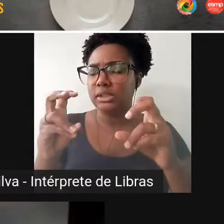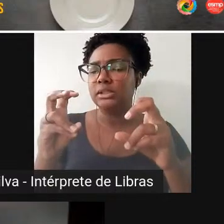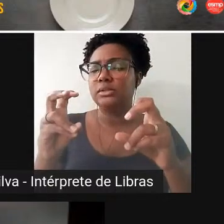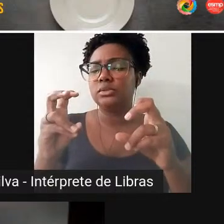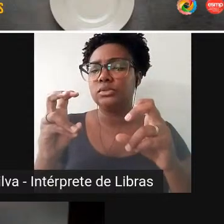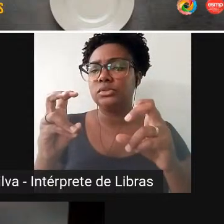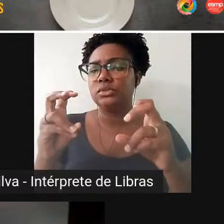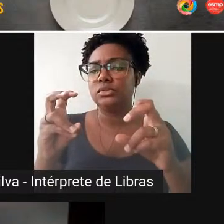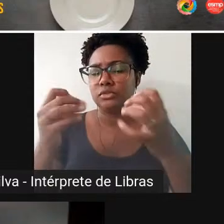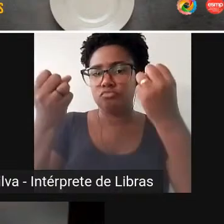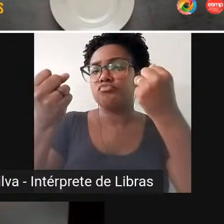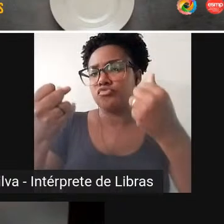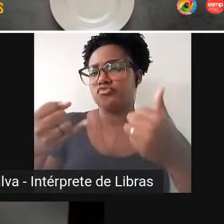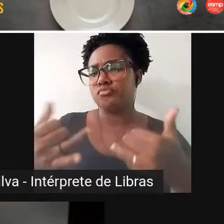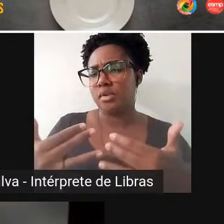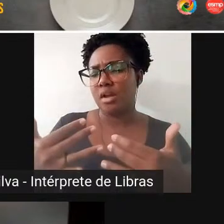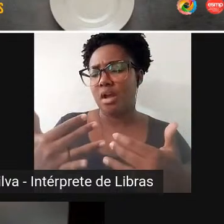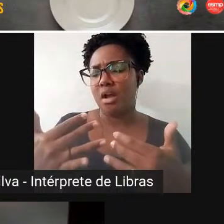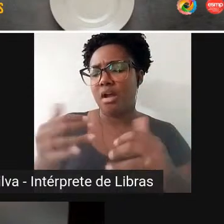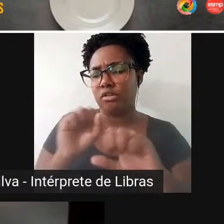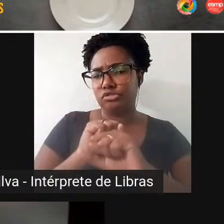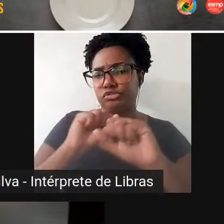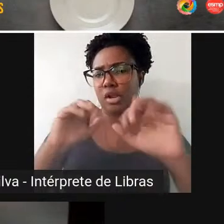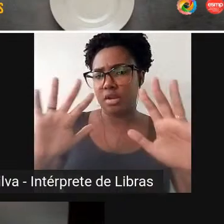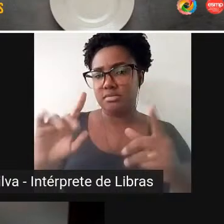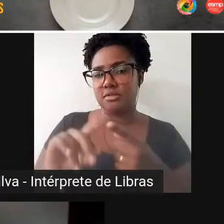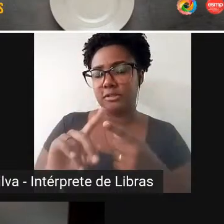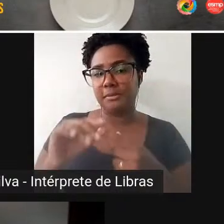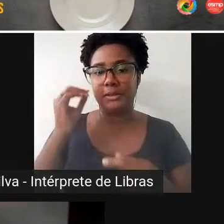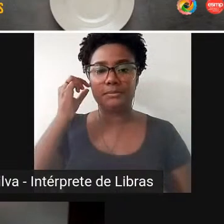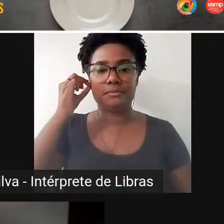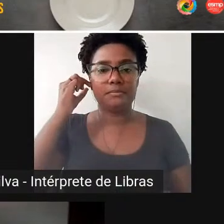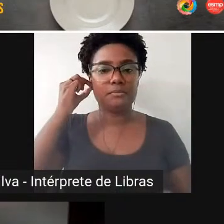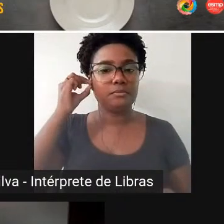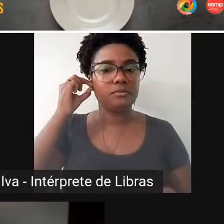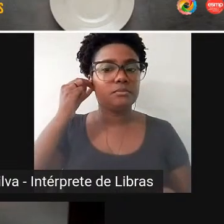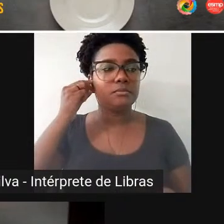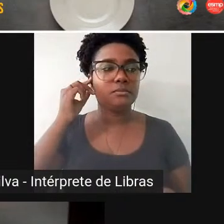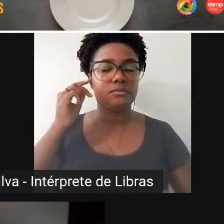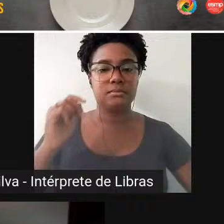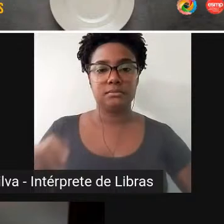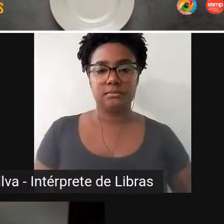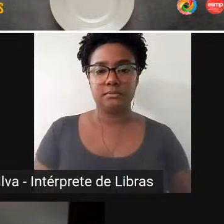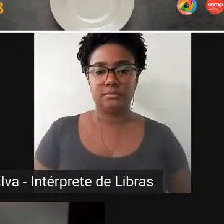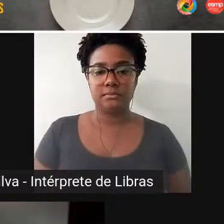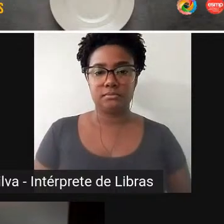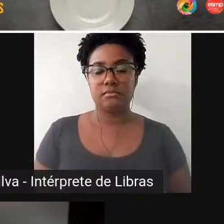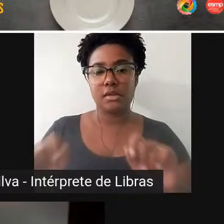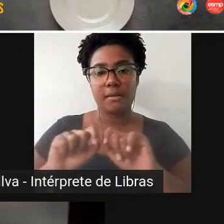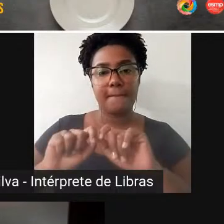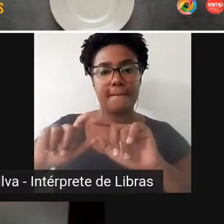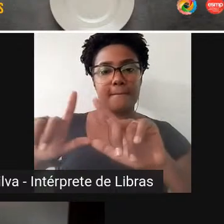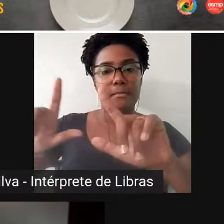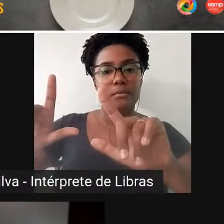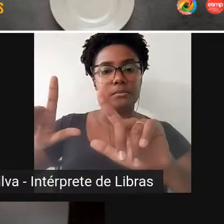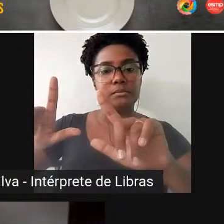tentar fazer alguns esclarecimentos nesse sentido. Eu pediria que colocassem a apresentação de slides.